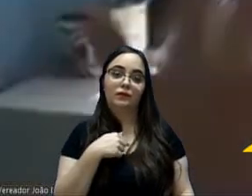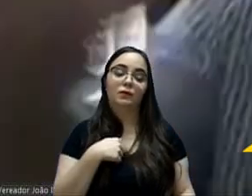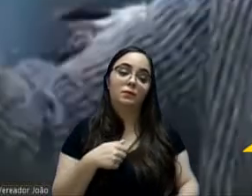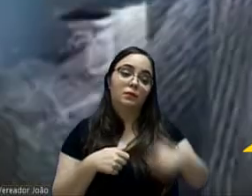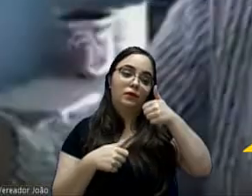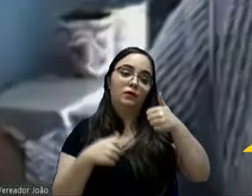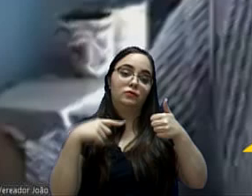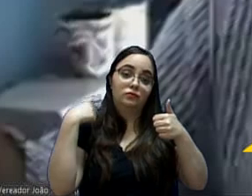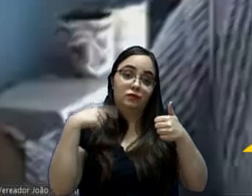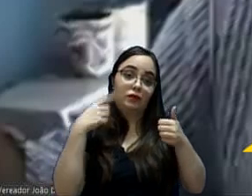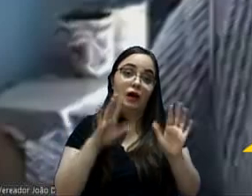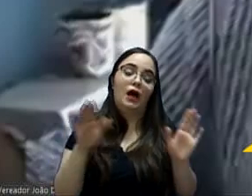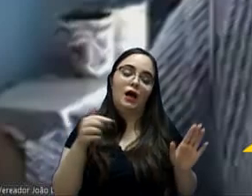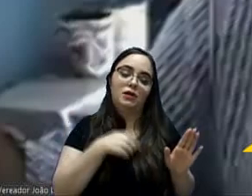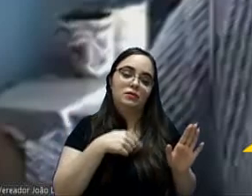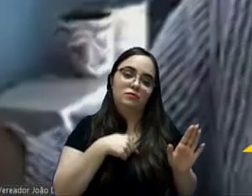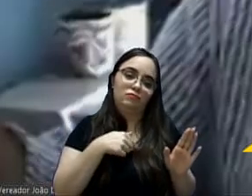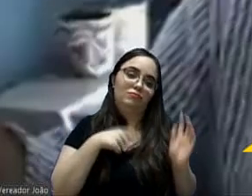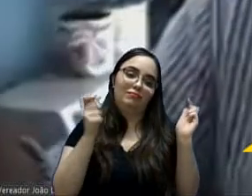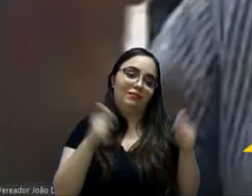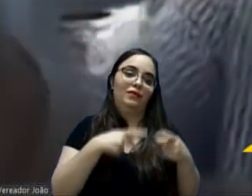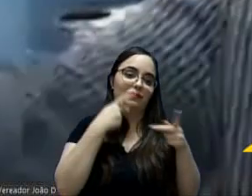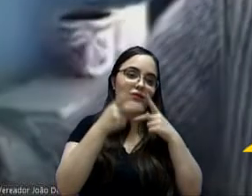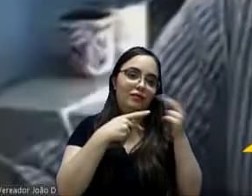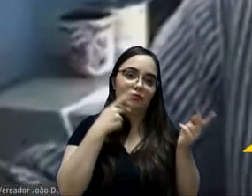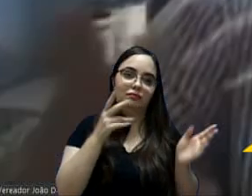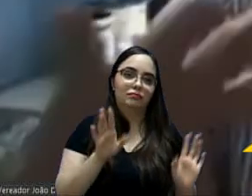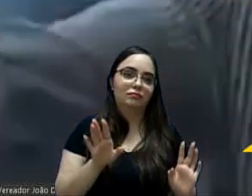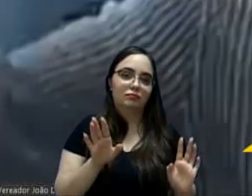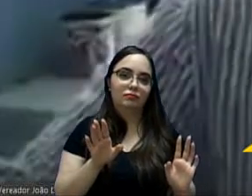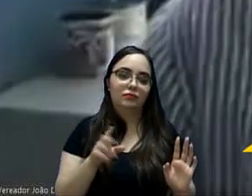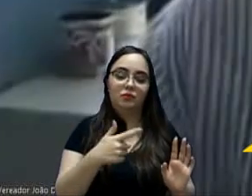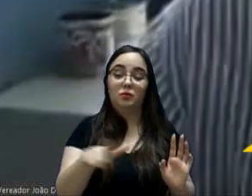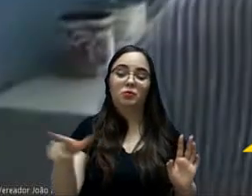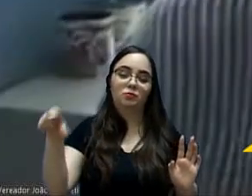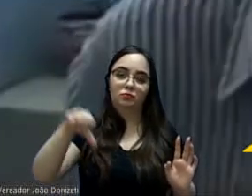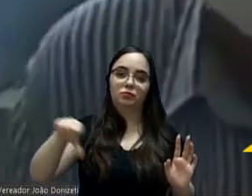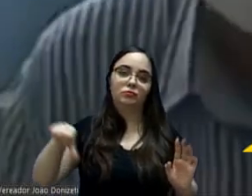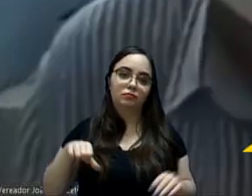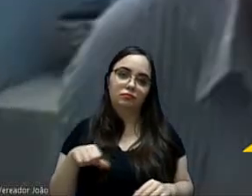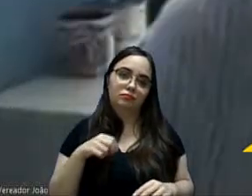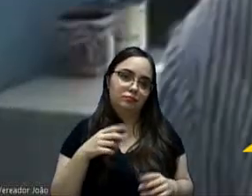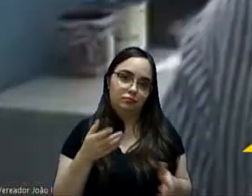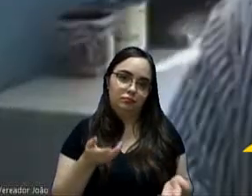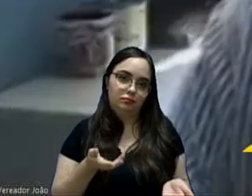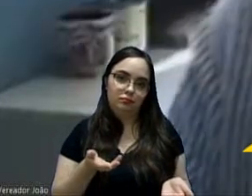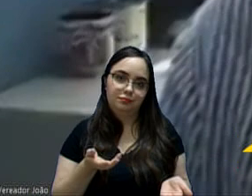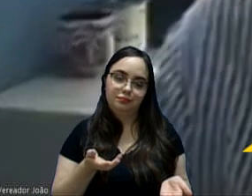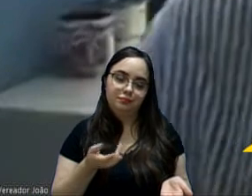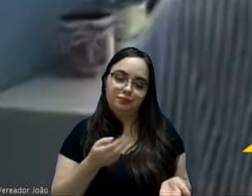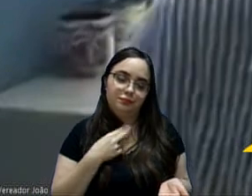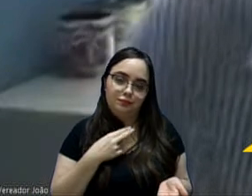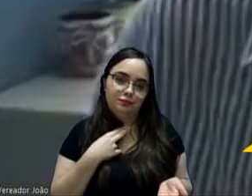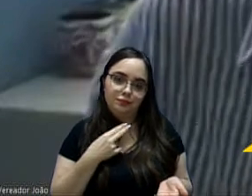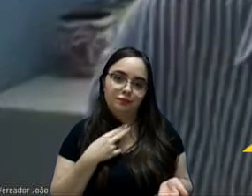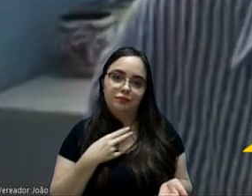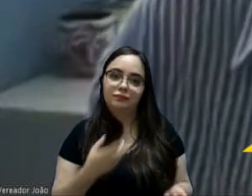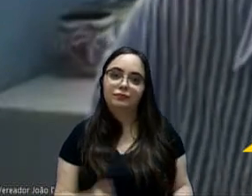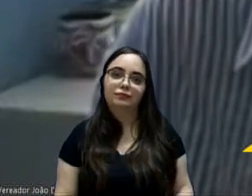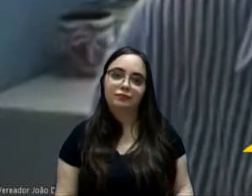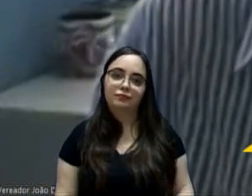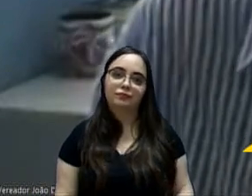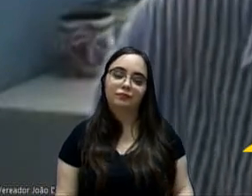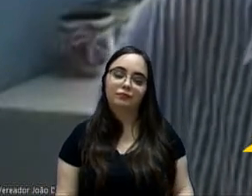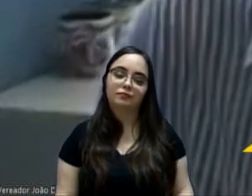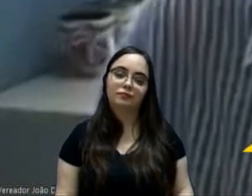do mundo, então eu sou, o resto não, desqualificando, principalmente o restante dos demais membros da Comissão